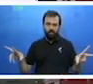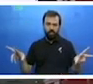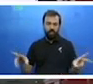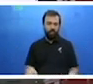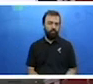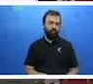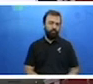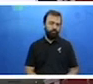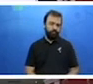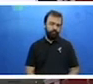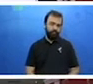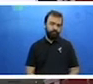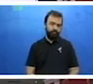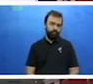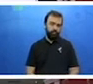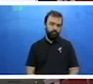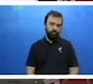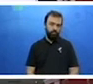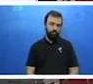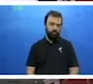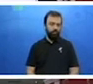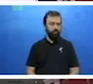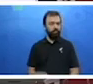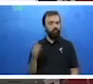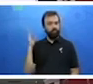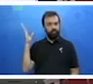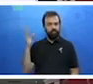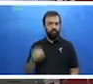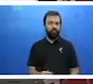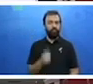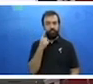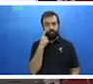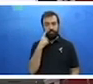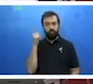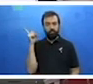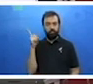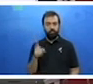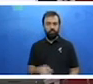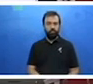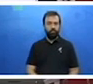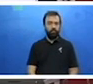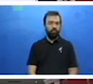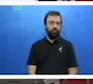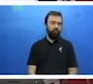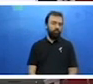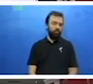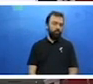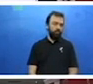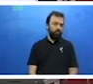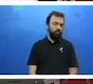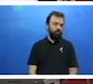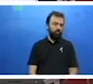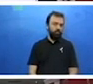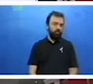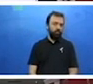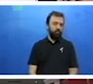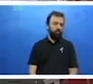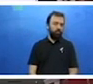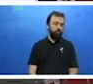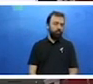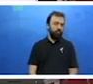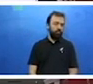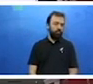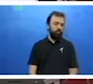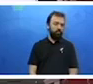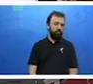percebam? Nordeste Ocidental, Nordeste Oriental, Leste Setentrional. Olha a divisão,